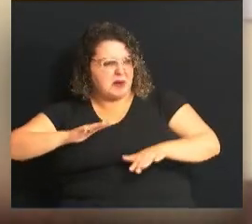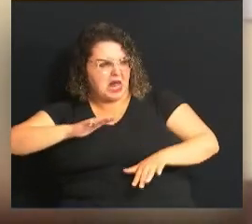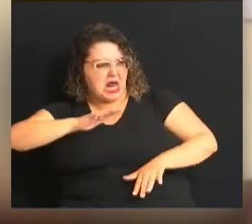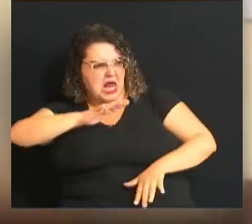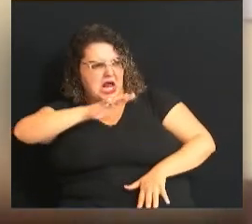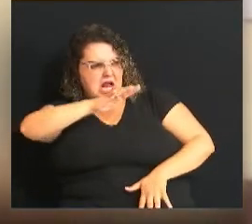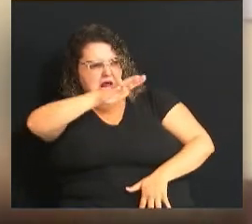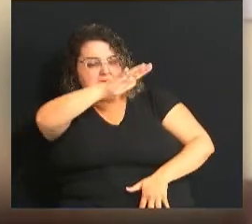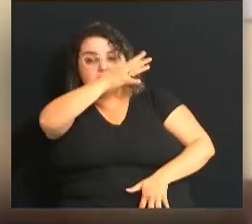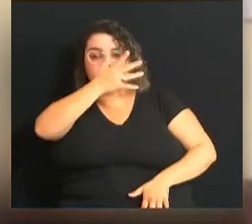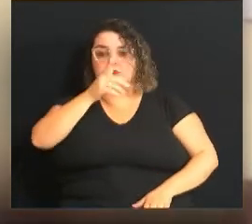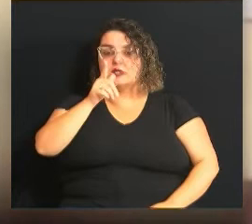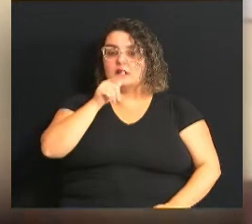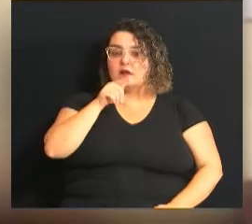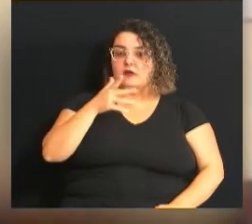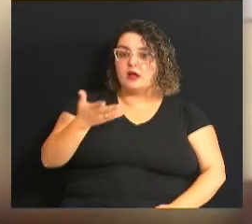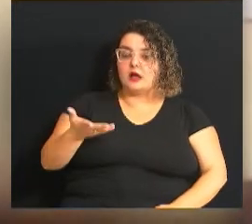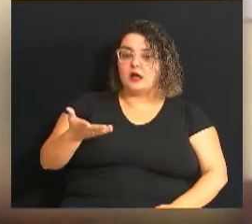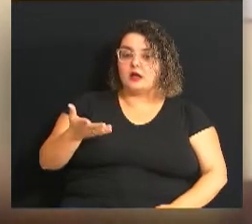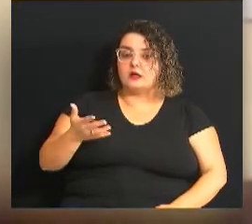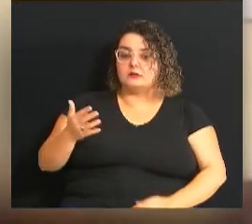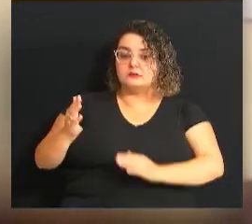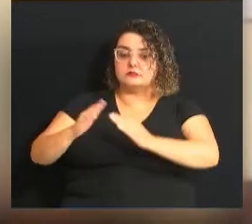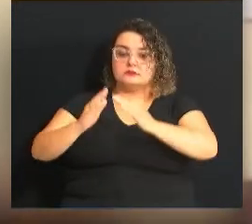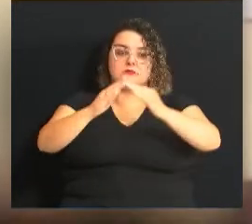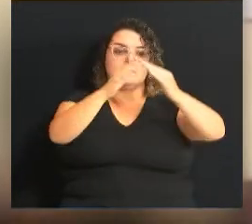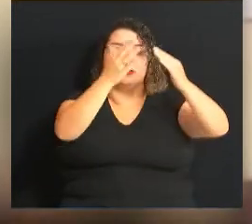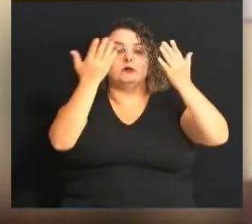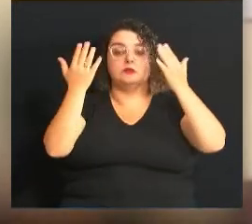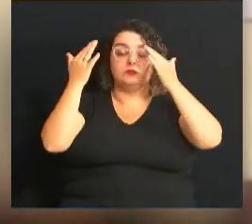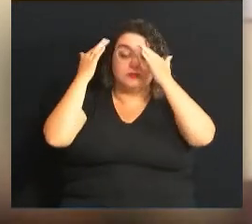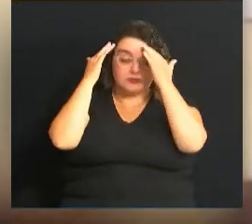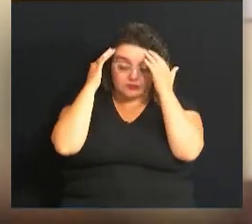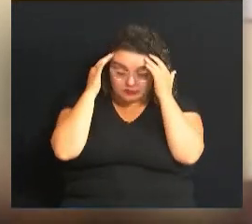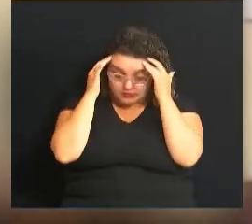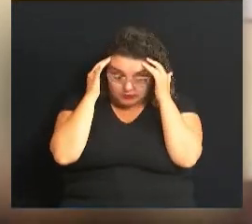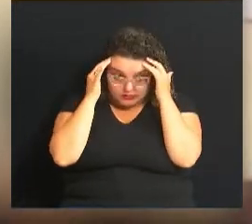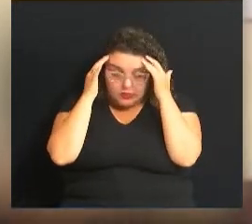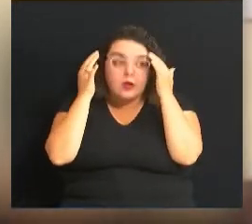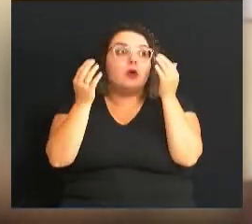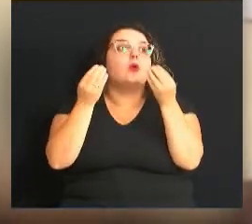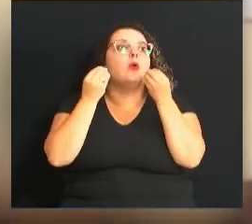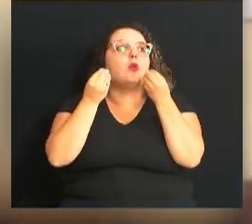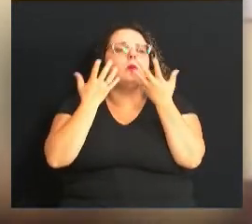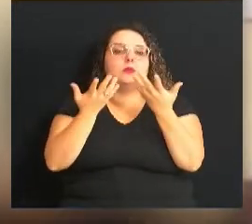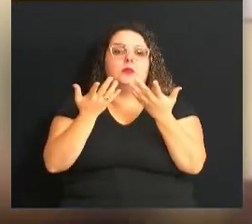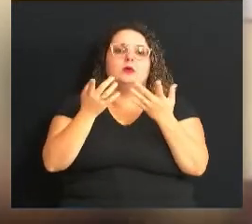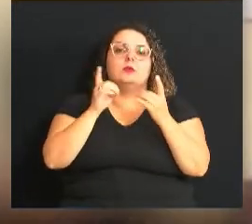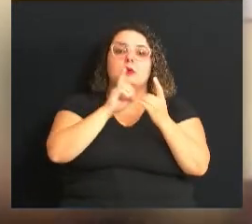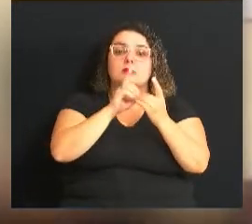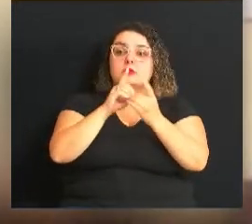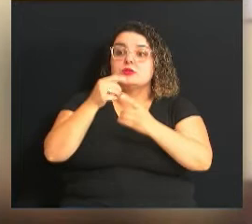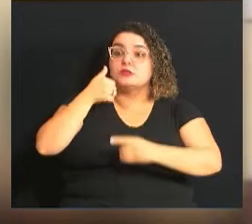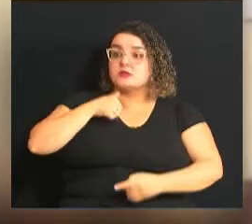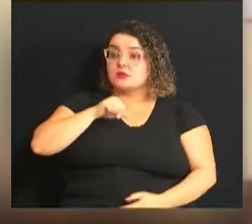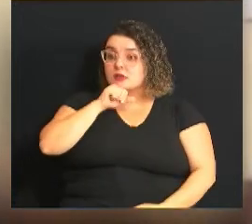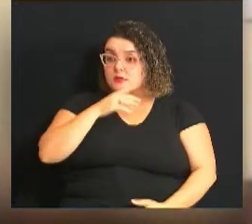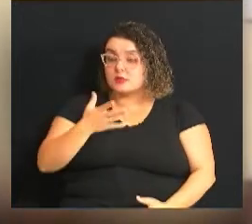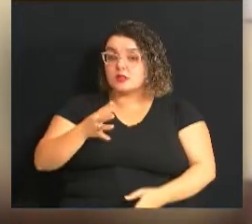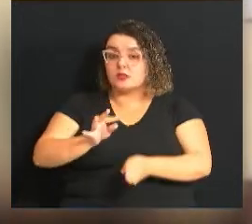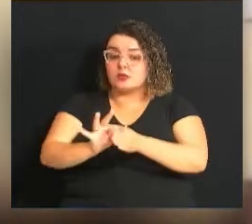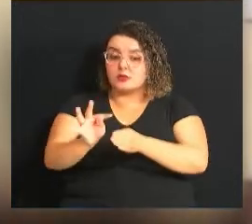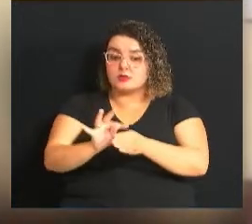para os moradores, aquilo me deixava muito incomodada. Quando eu atendia as mães lá no Conselho